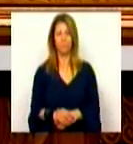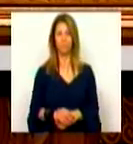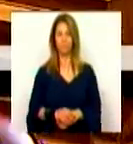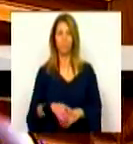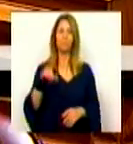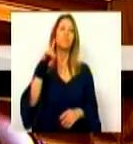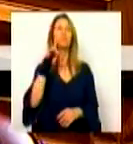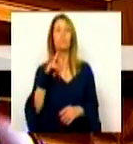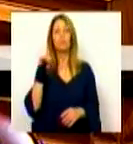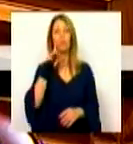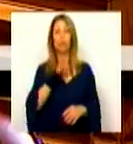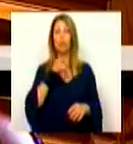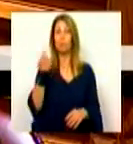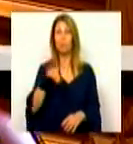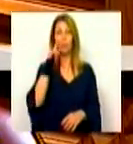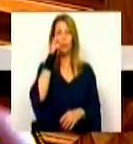Sr. Presidente, Srs. Senhores Deputados,